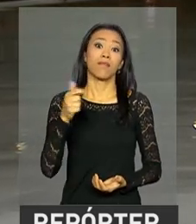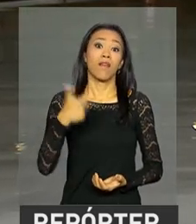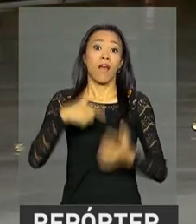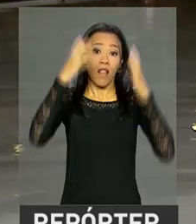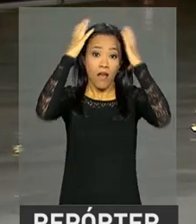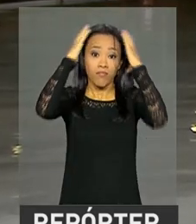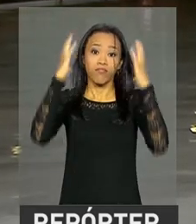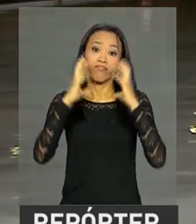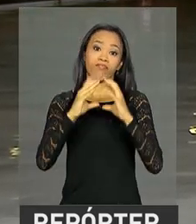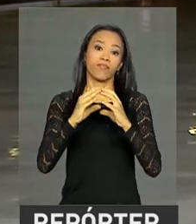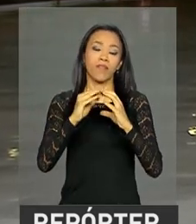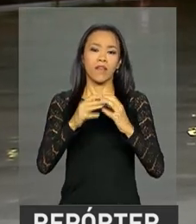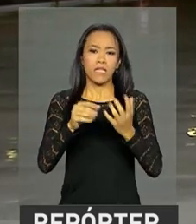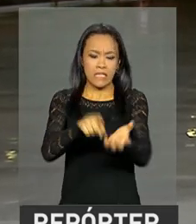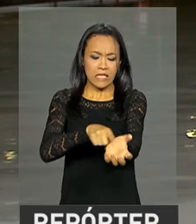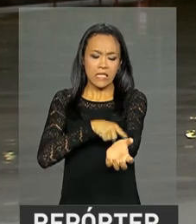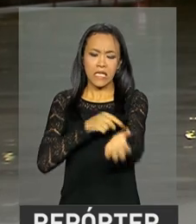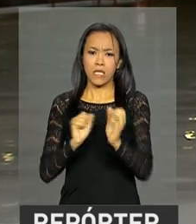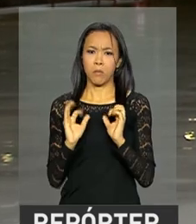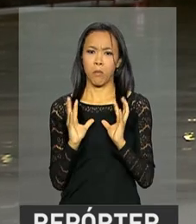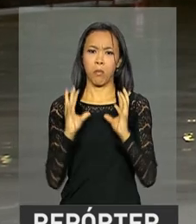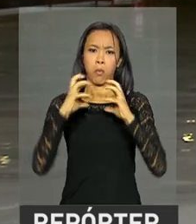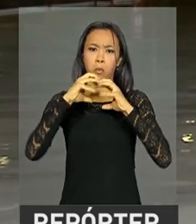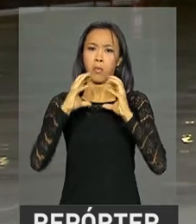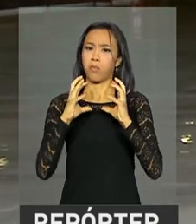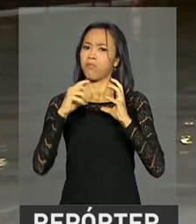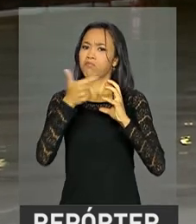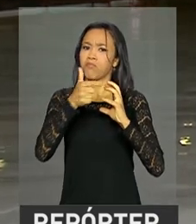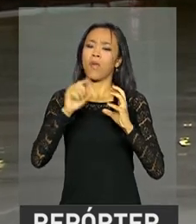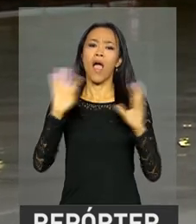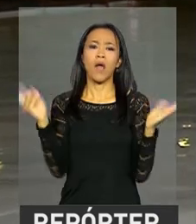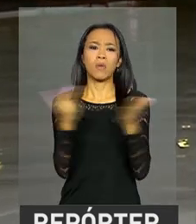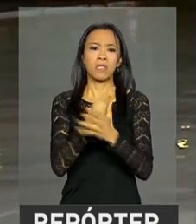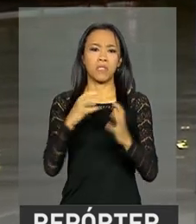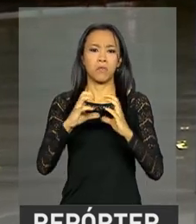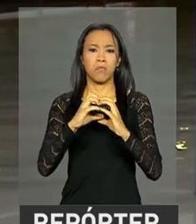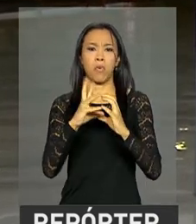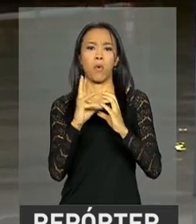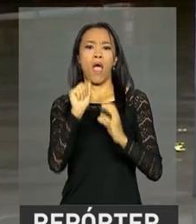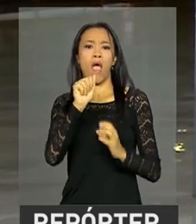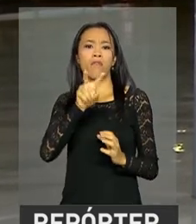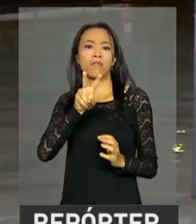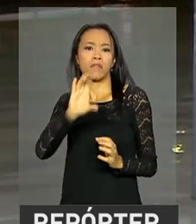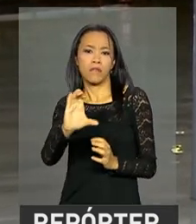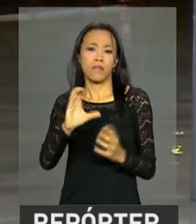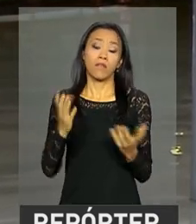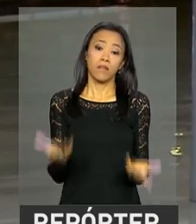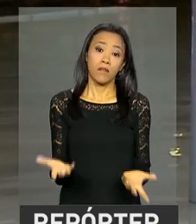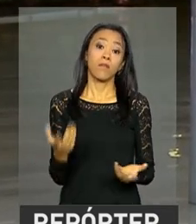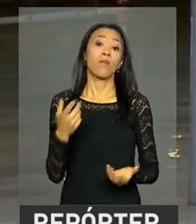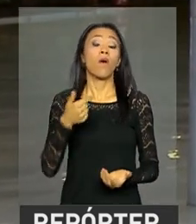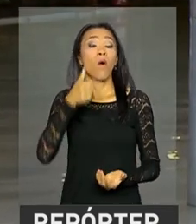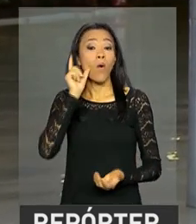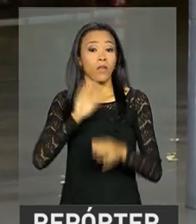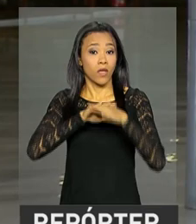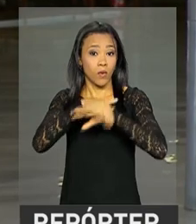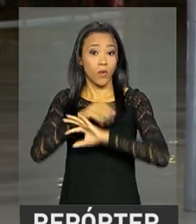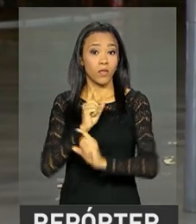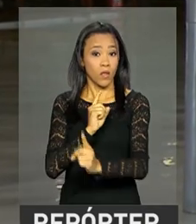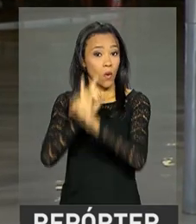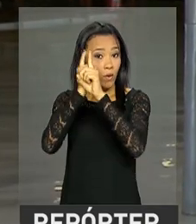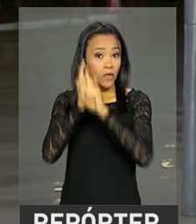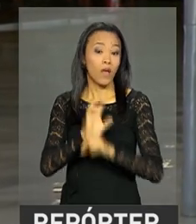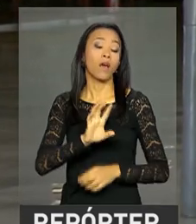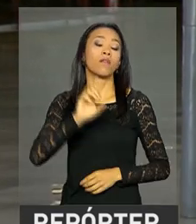cerebral segundo afirmaram os médicos depois de sofrer um acidente vascular cerebral os dois se encontraram na noite de ontem no Hospital